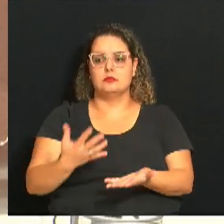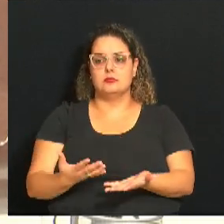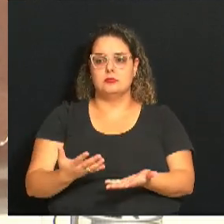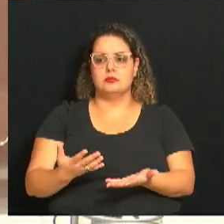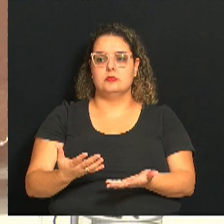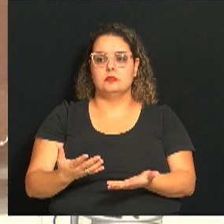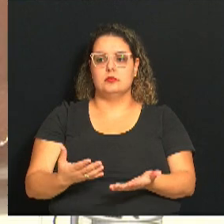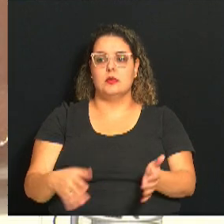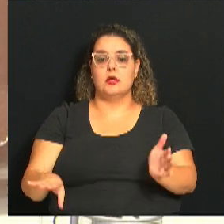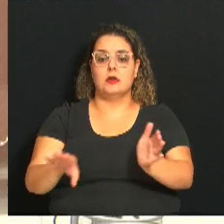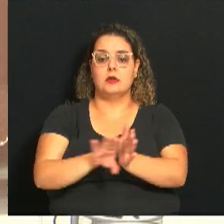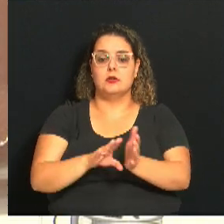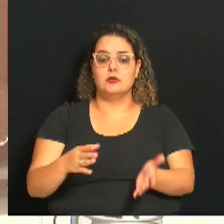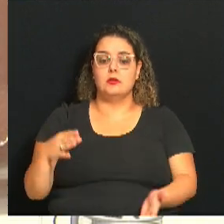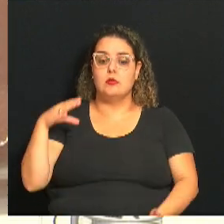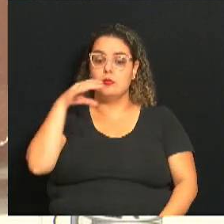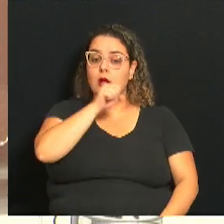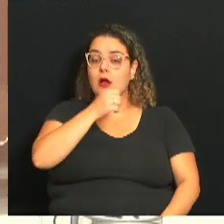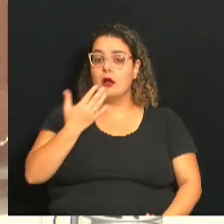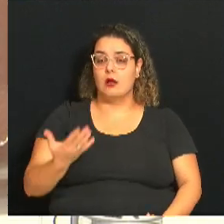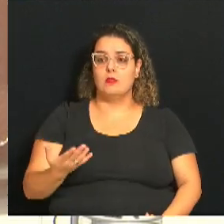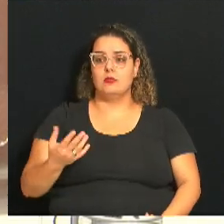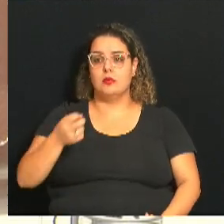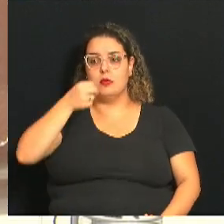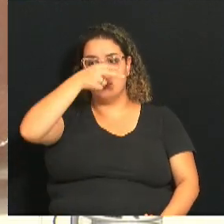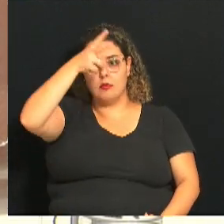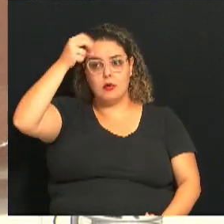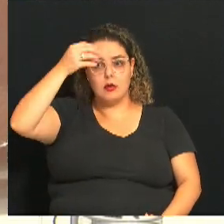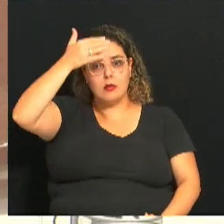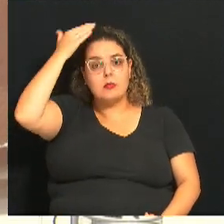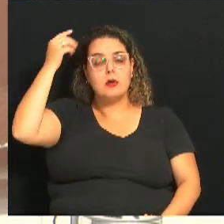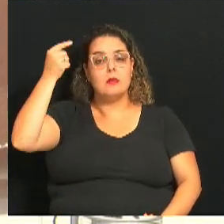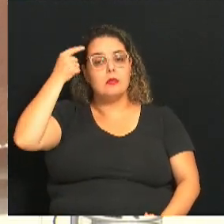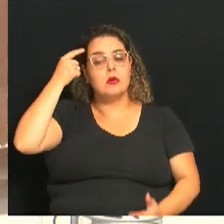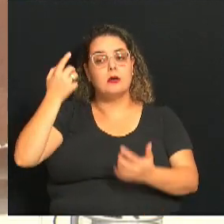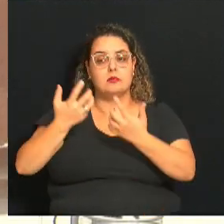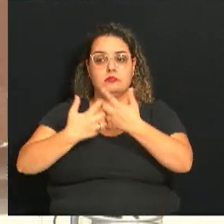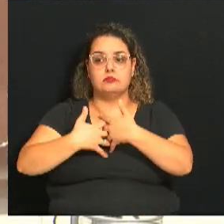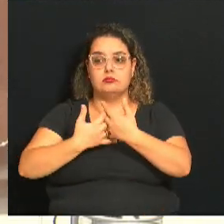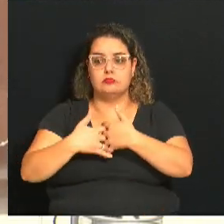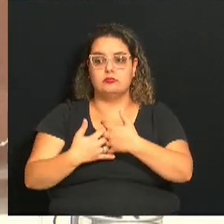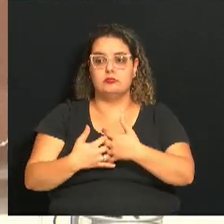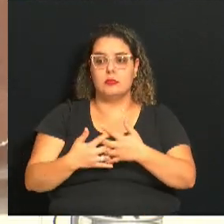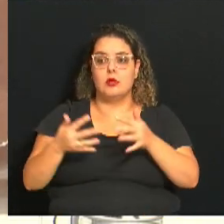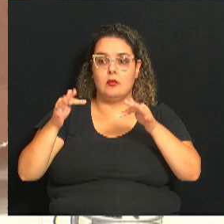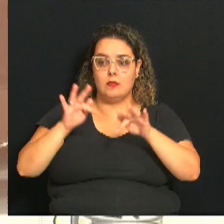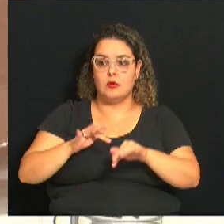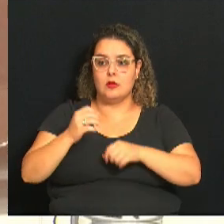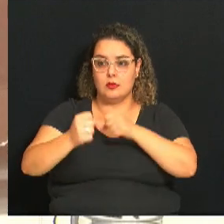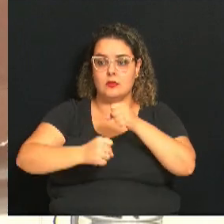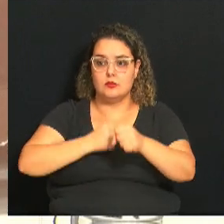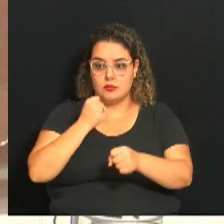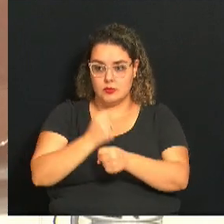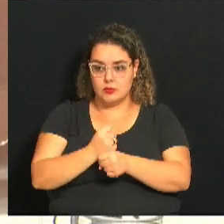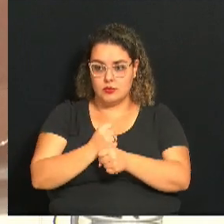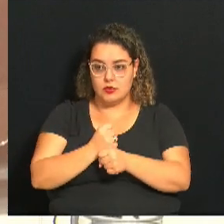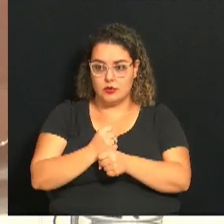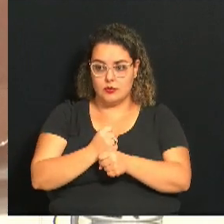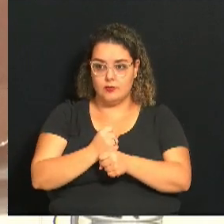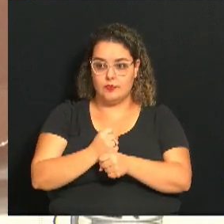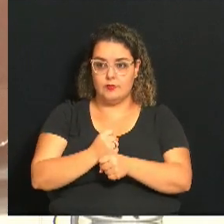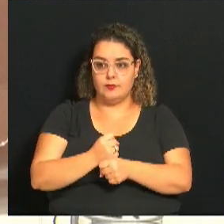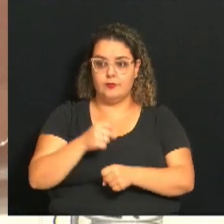algumas alternativas rápidas. Ao prefeito Dário, pense nisso, para poder a gente ter um final de ano, os comerciantes, e nós que